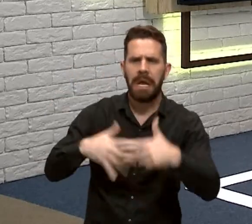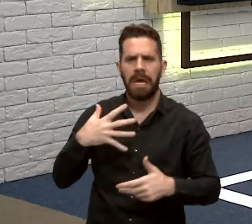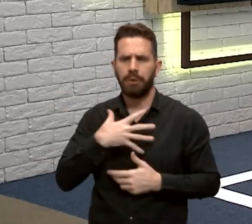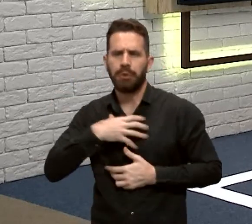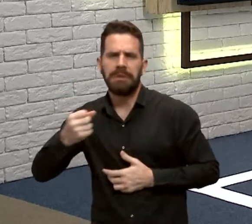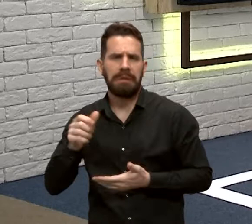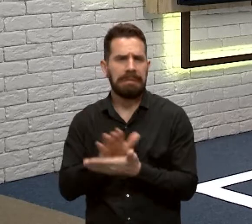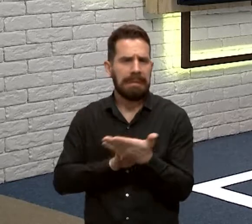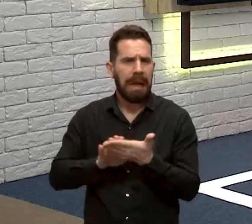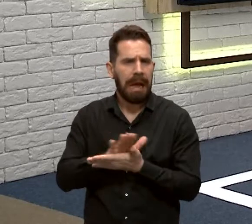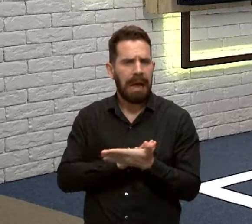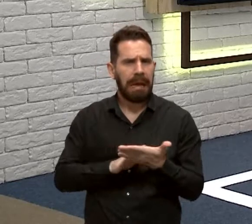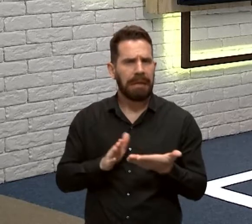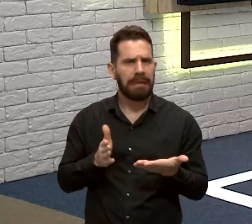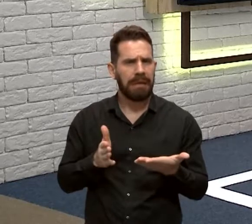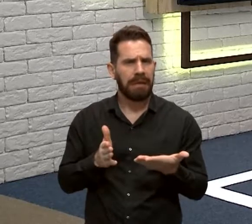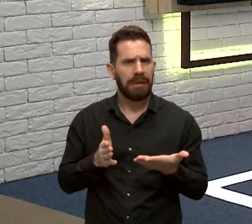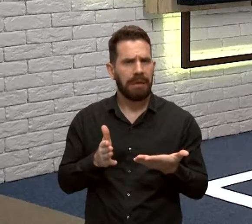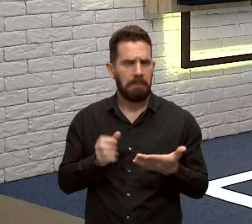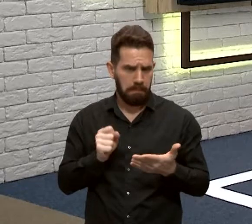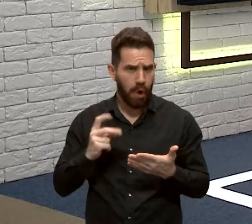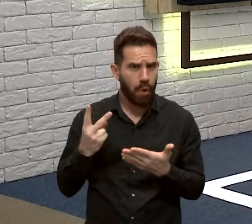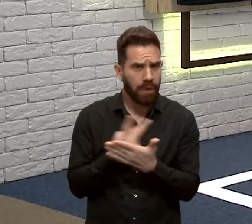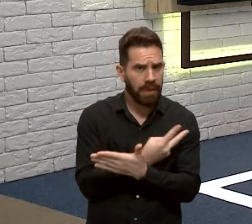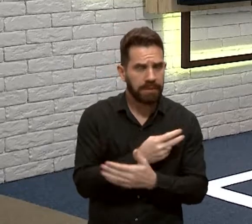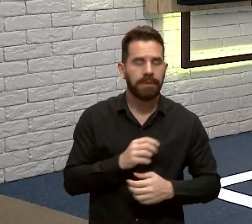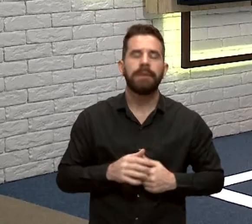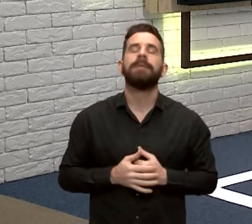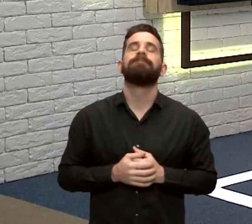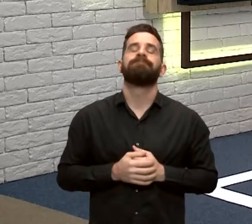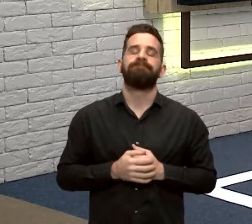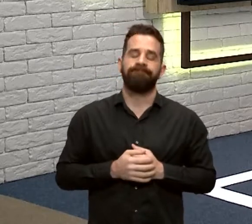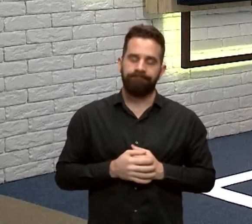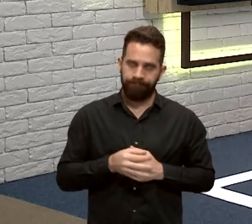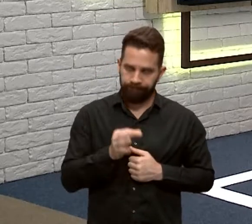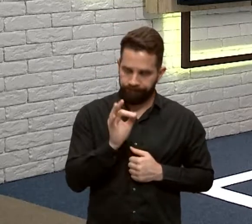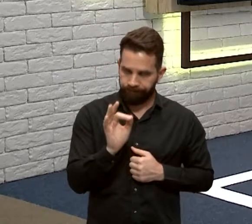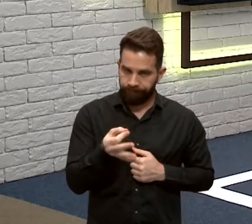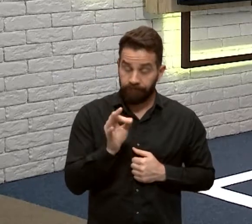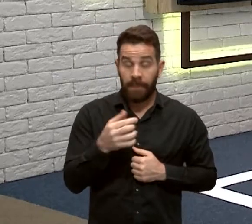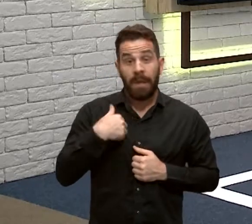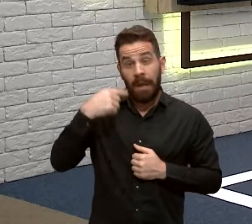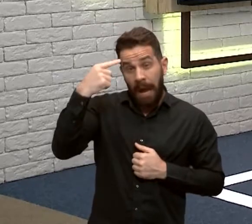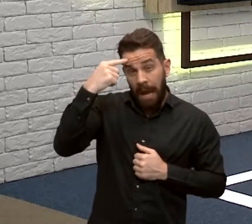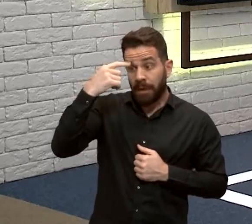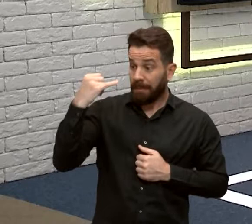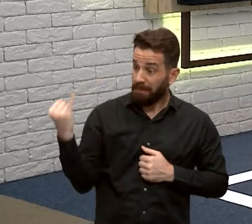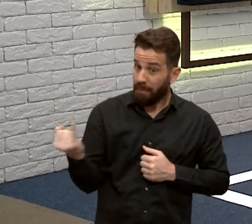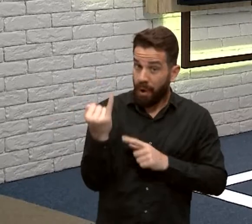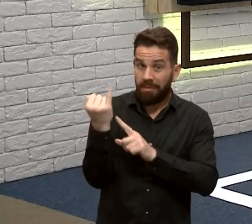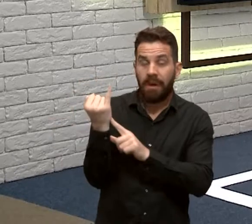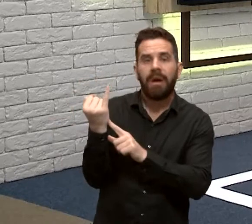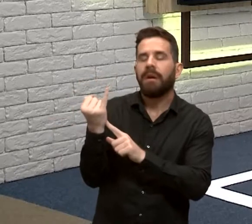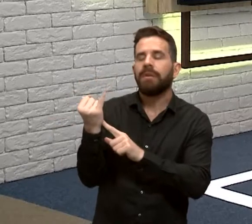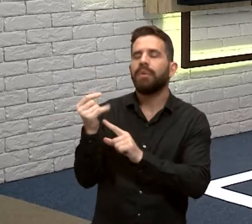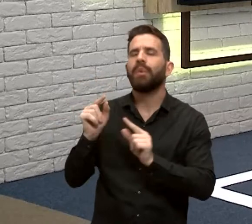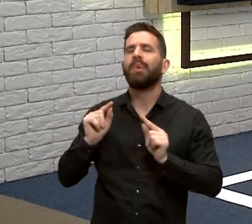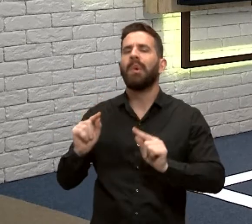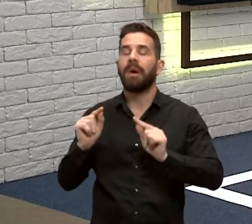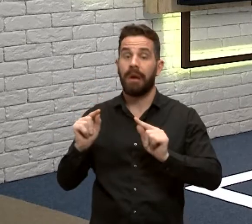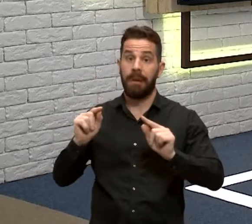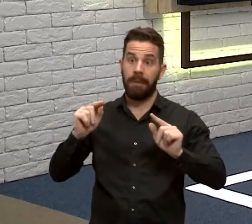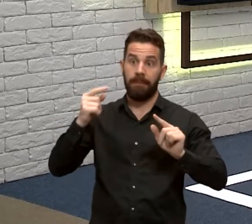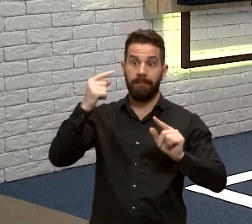Então, eu acho importante essa questão, porque quando a gente pensa em prevenção ao suicídio, né,